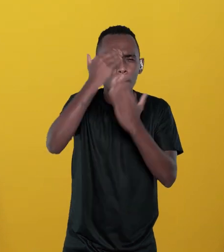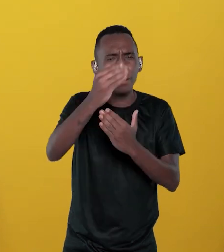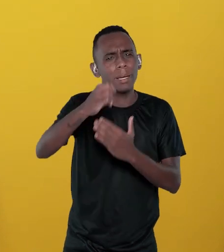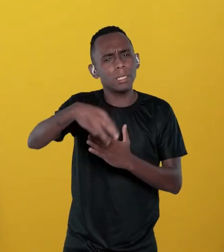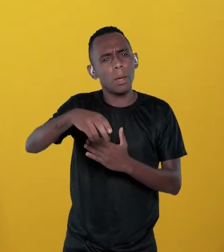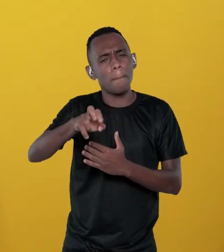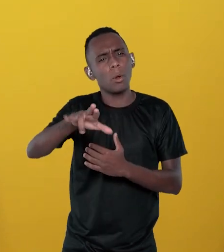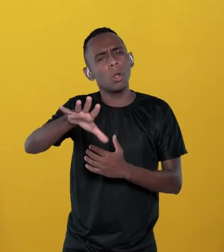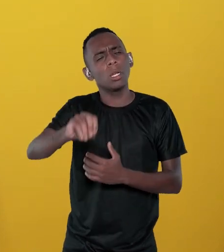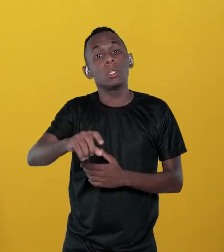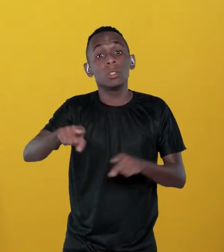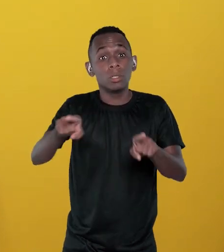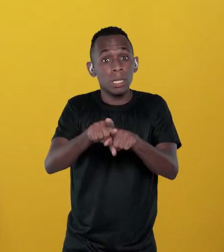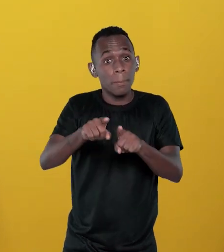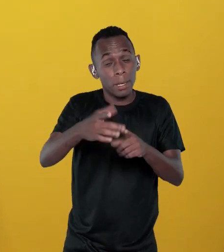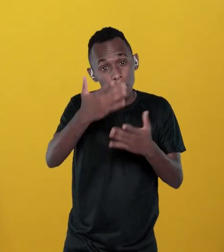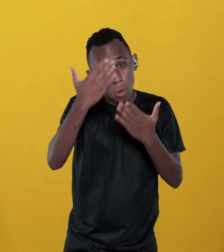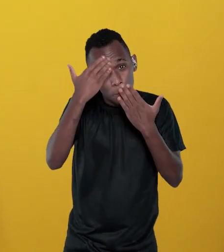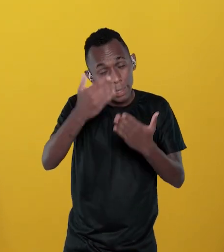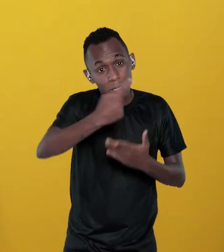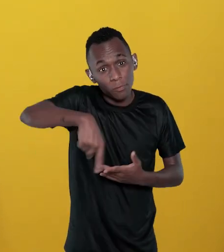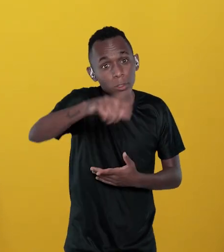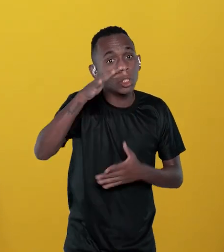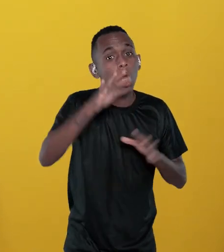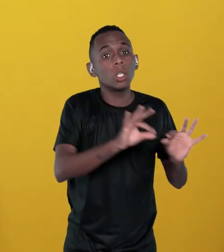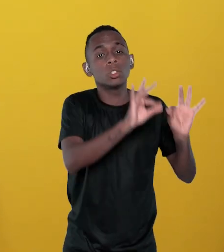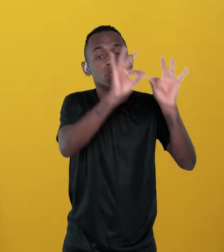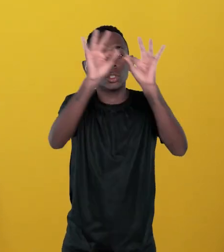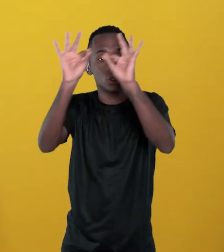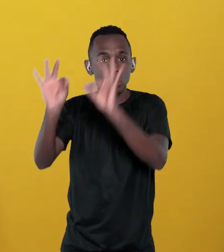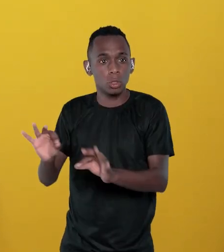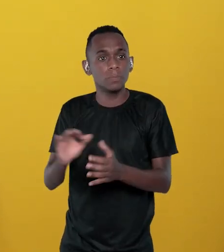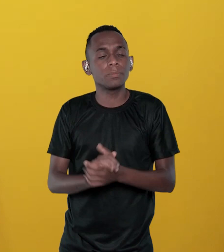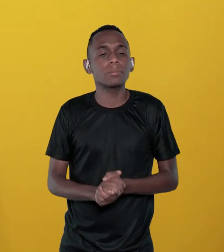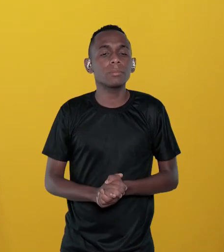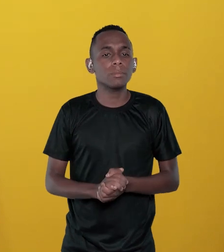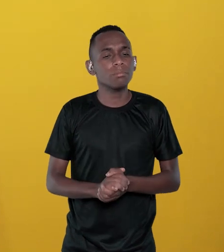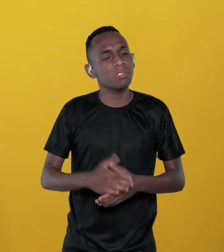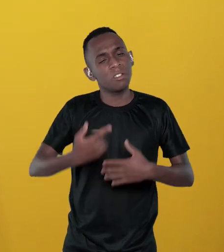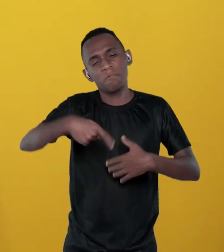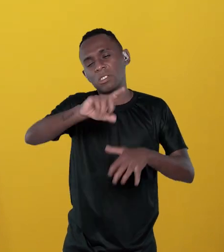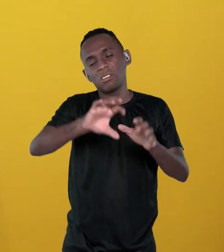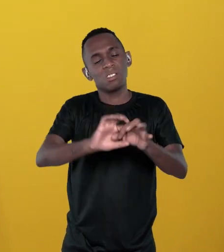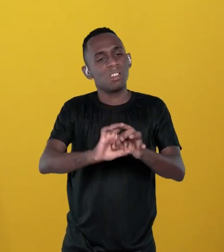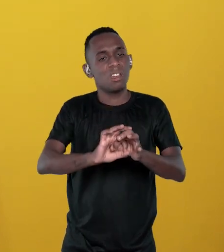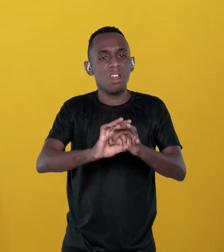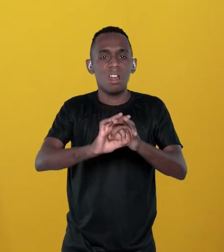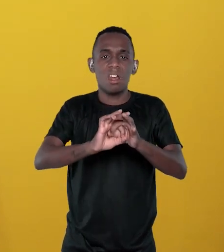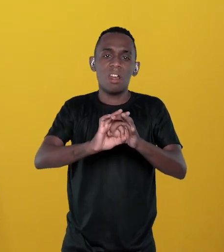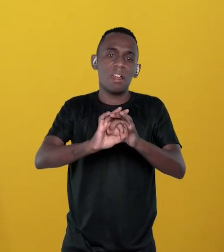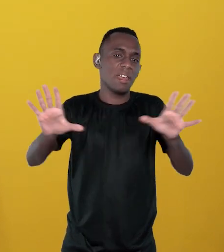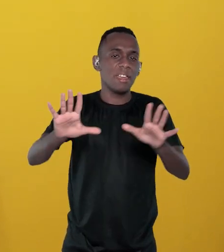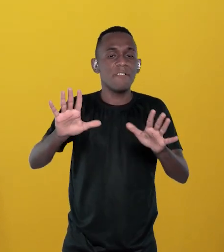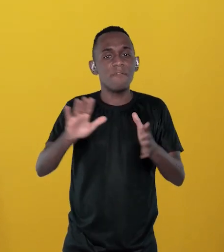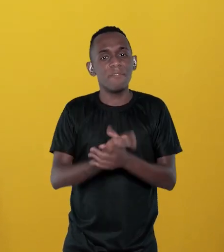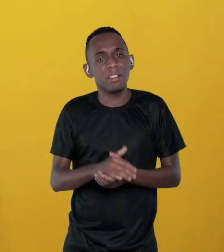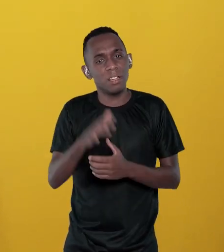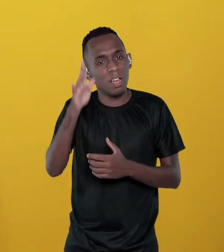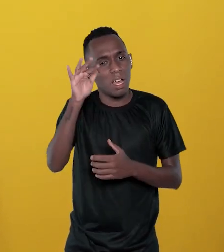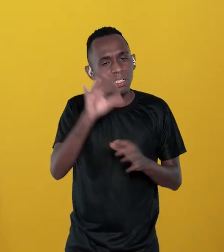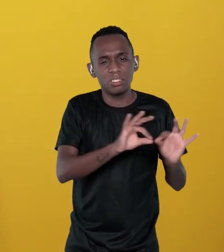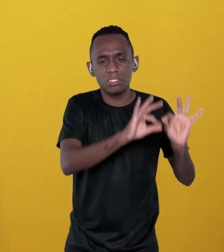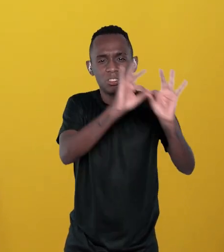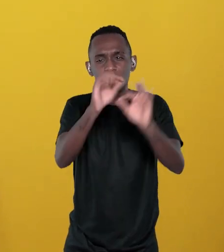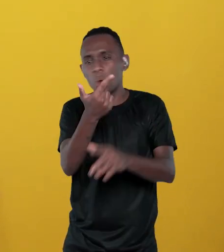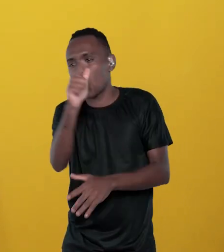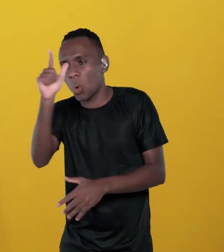37 anos e já na campanha do rumo aos 40 anos. Grata, Murilo, pela sua companhia e a você que nos assistiu